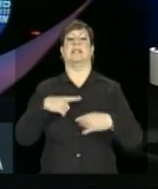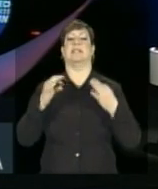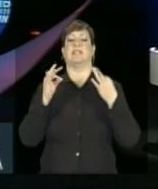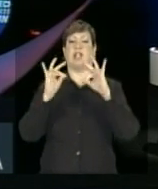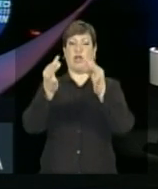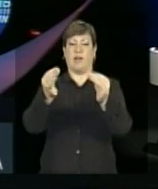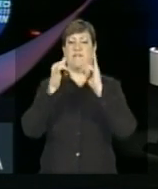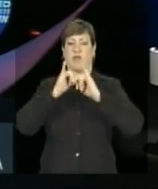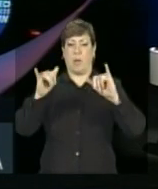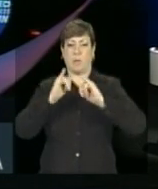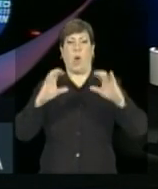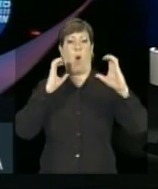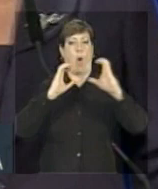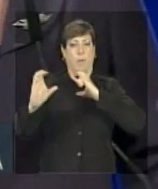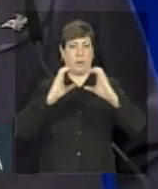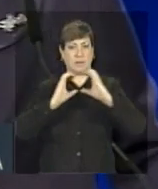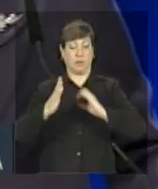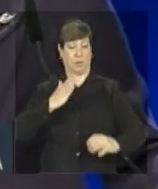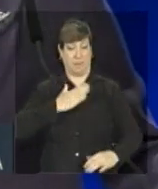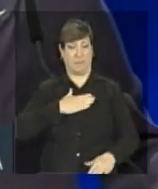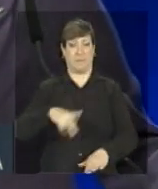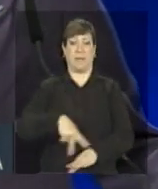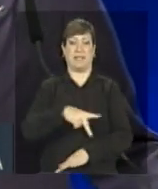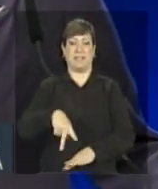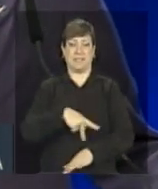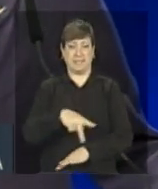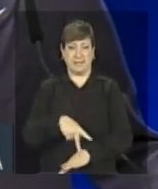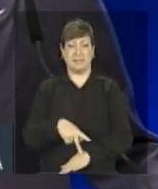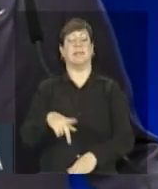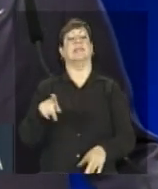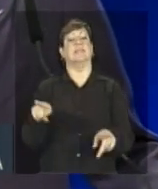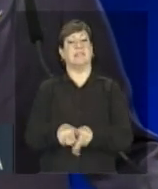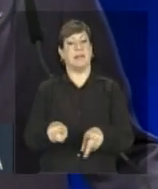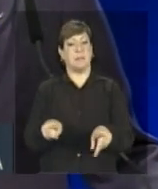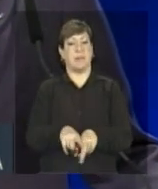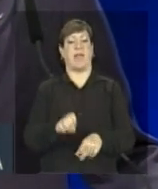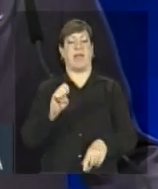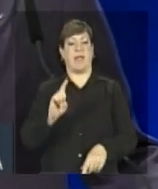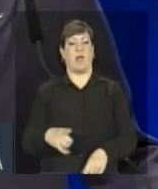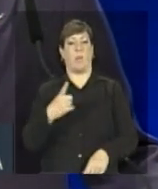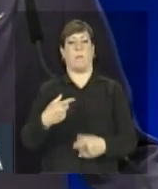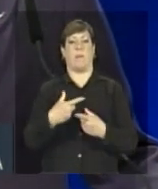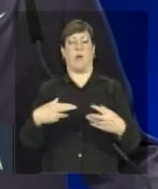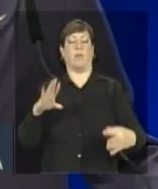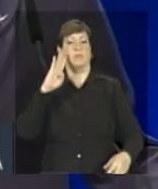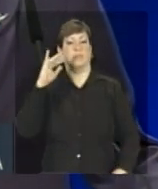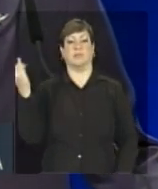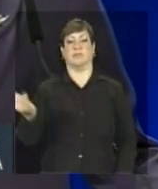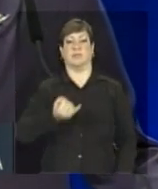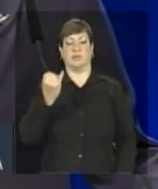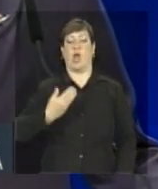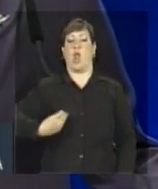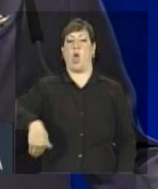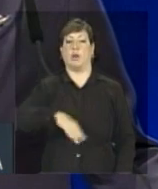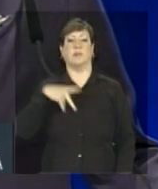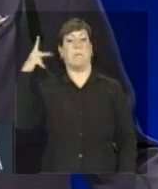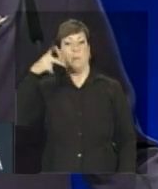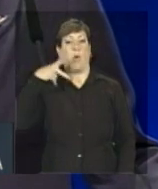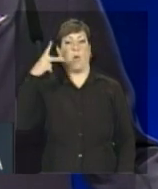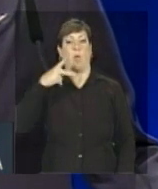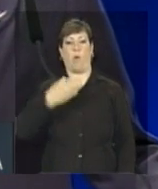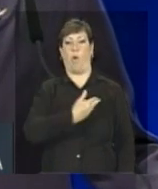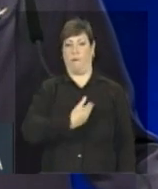da comunicação no meu país são também um componente essencial das nossas políticas de